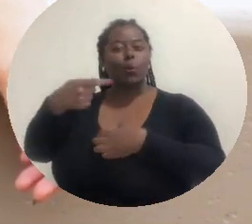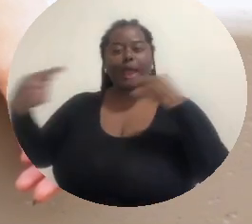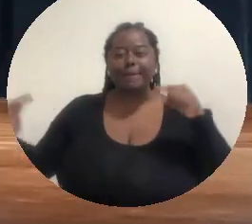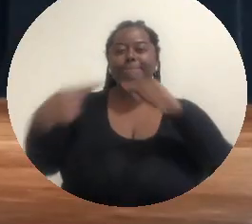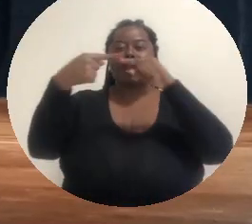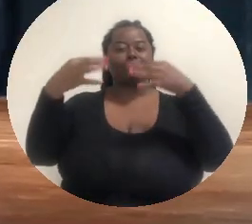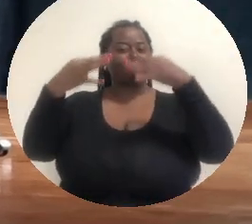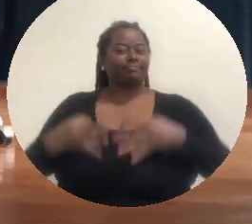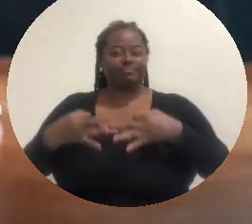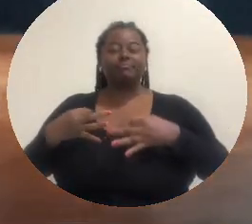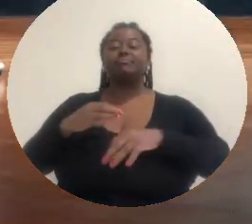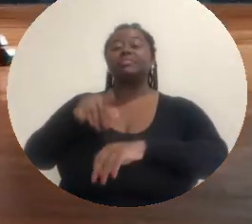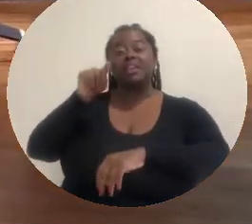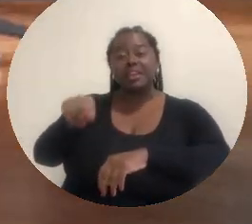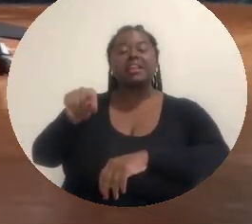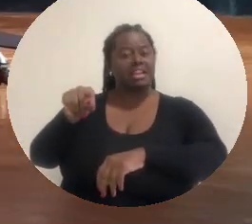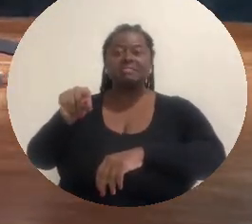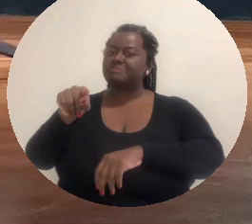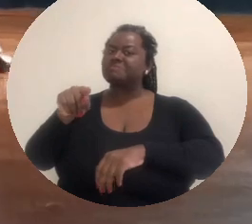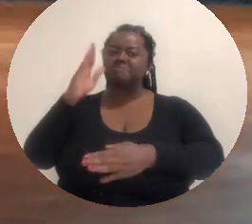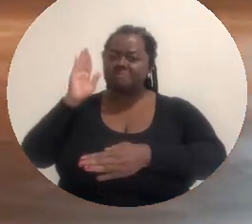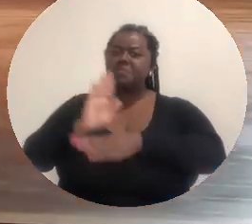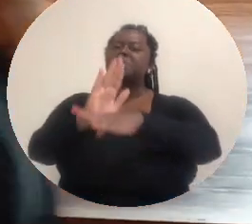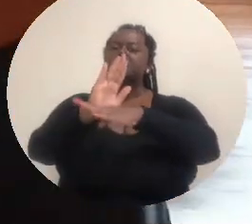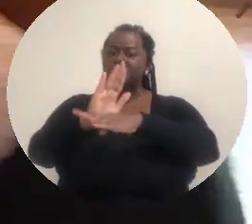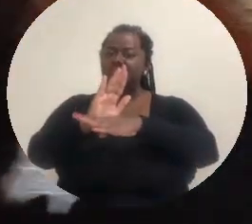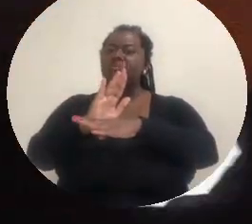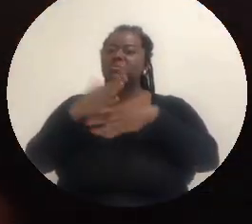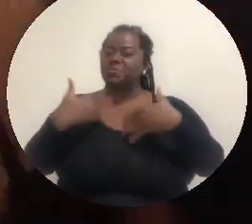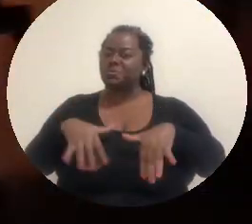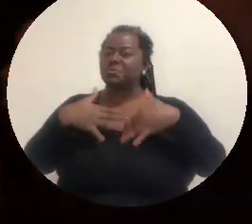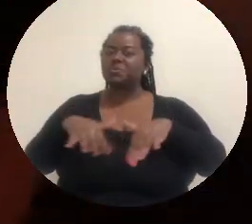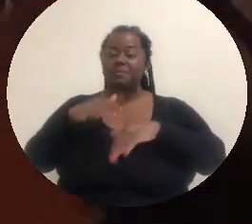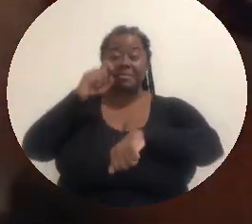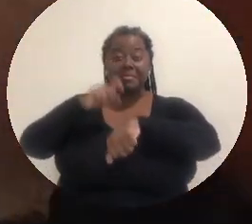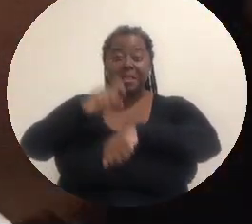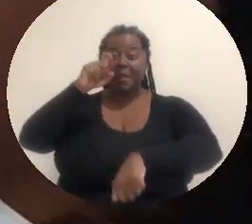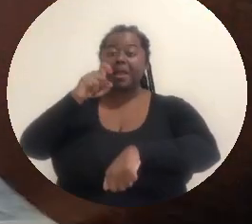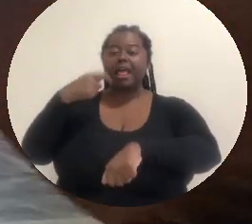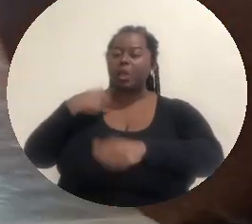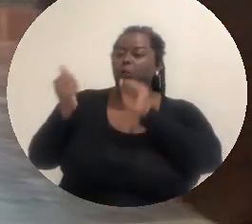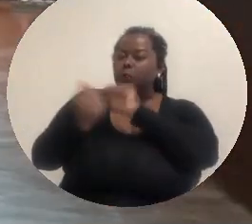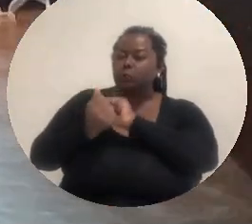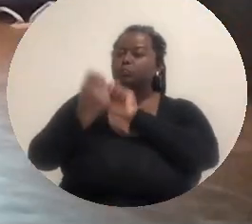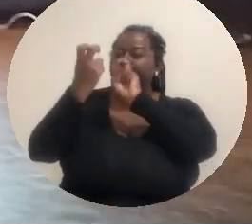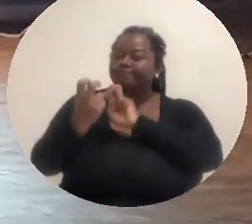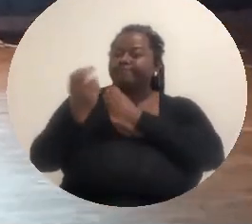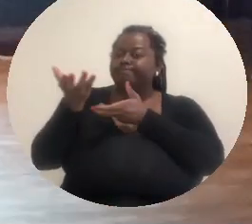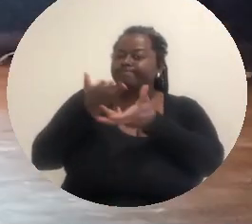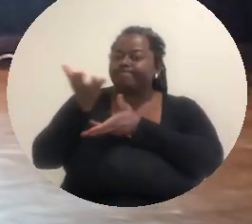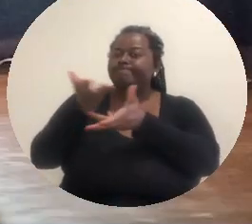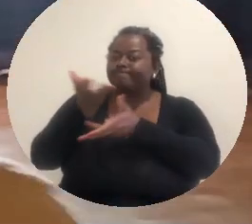era a pessoa certa para esse papel, né? E ela foi muito cooperativa, porque na hora ali eu passei muito tempo com ela, conversando